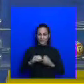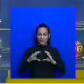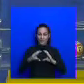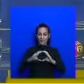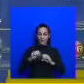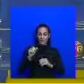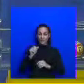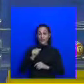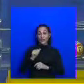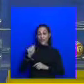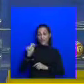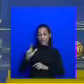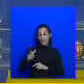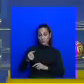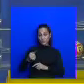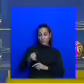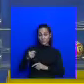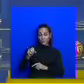Bola azul